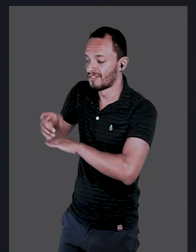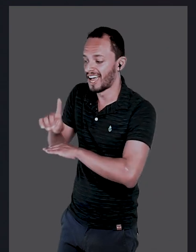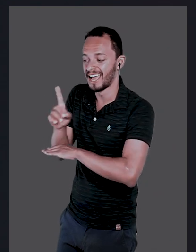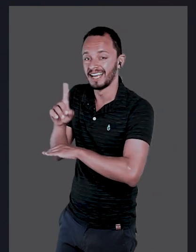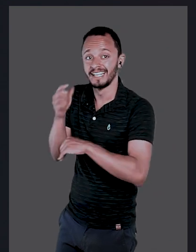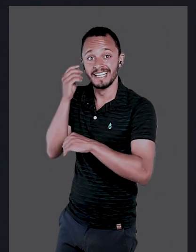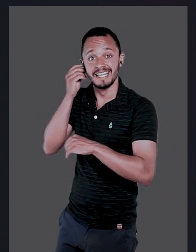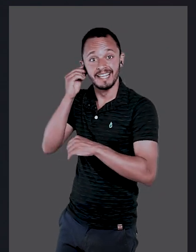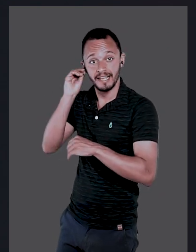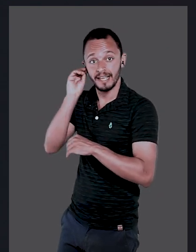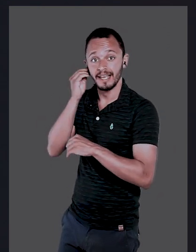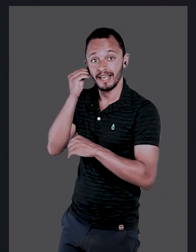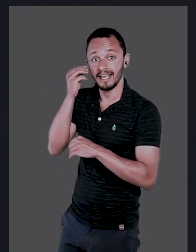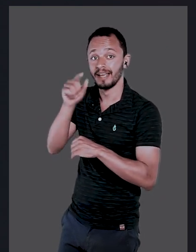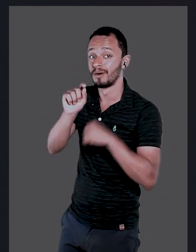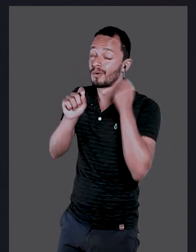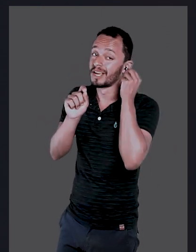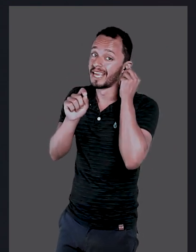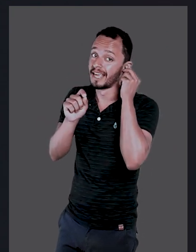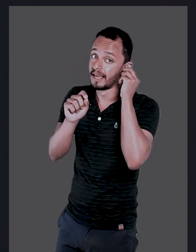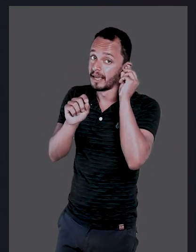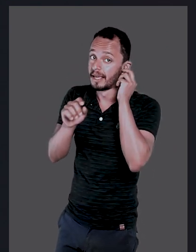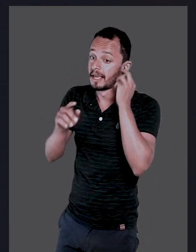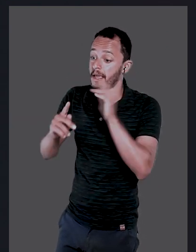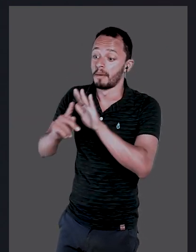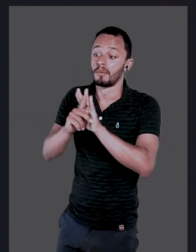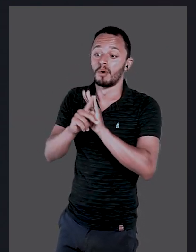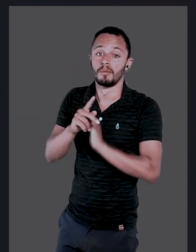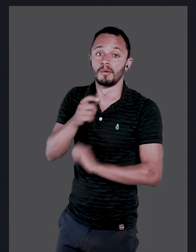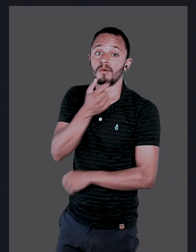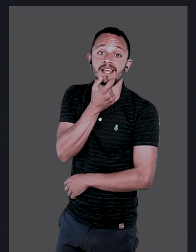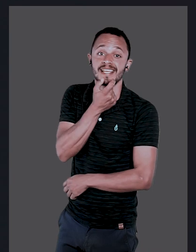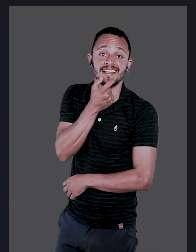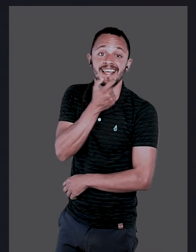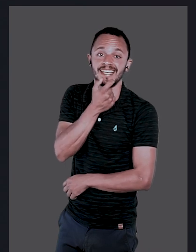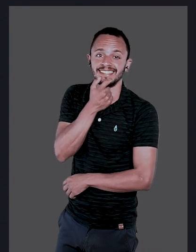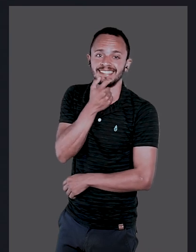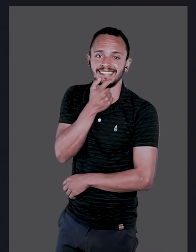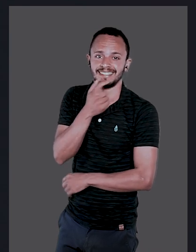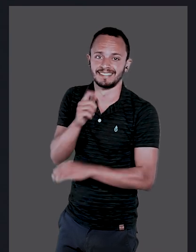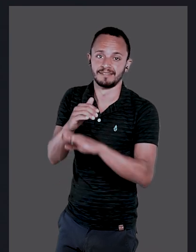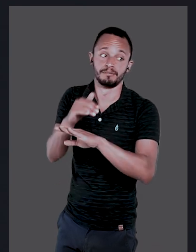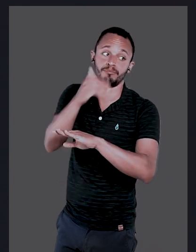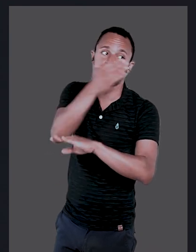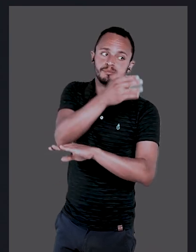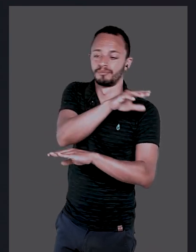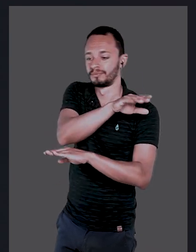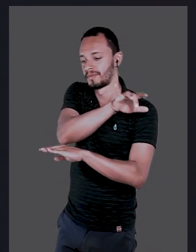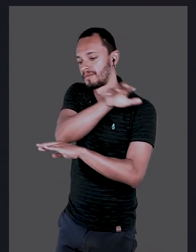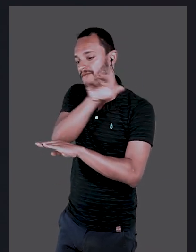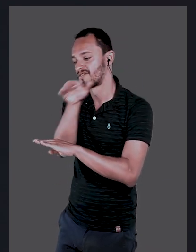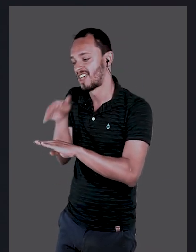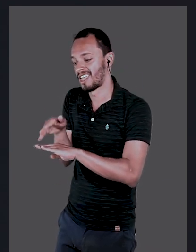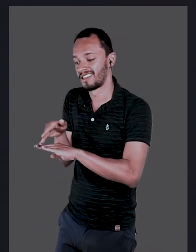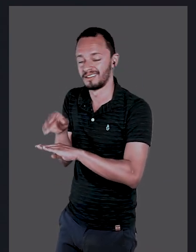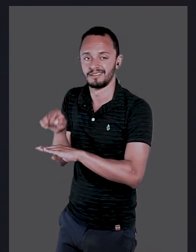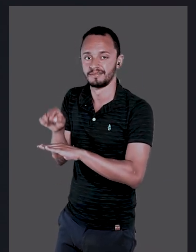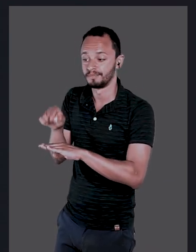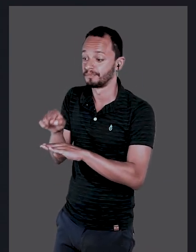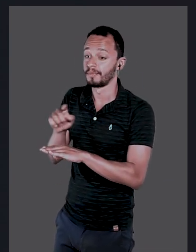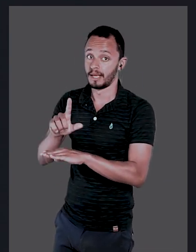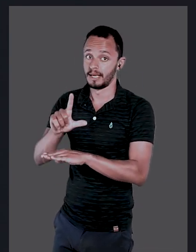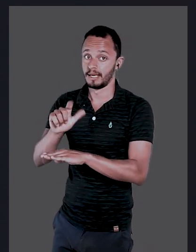expectativa nenhuma de que um português vá ali fazer férias. Então, você é tratado como um